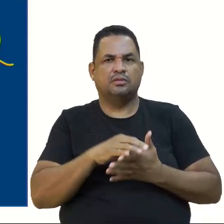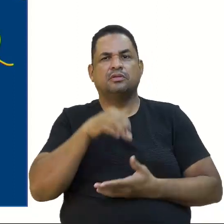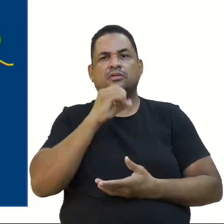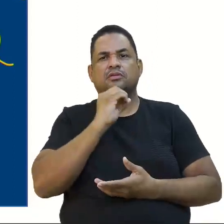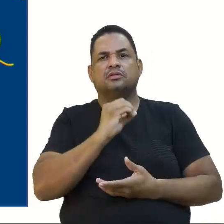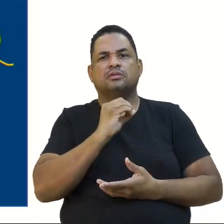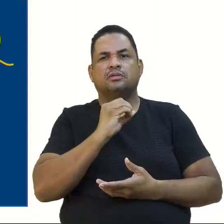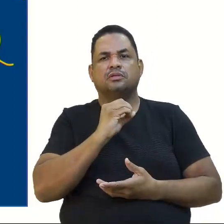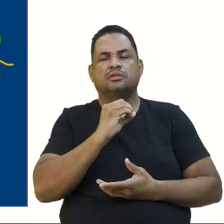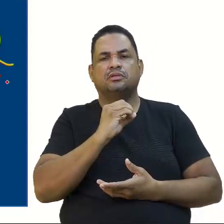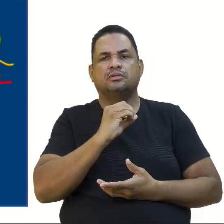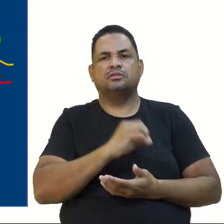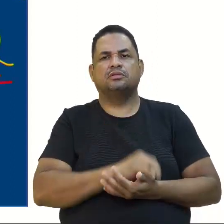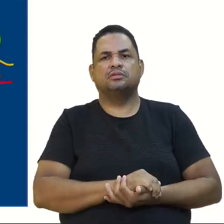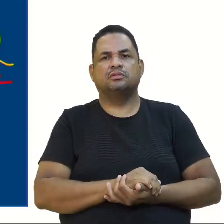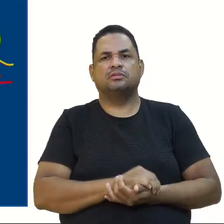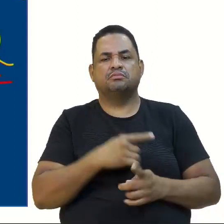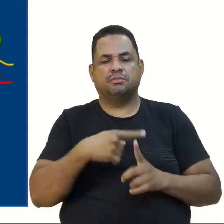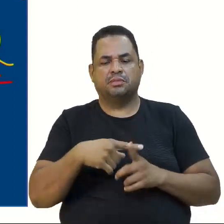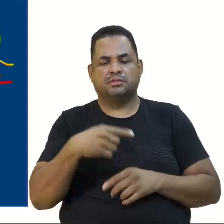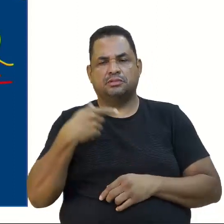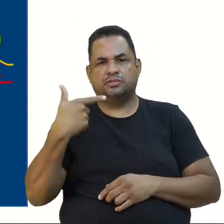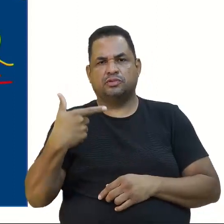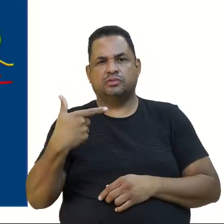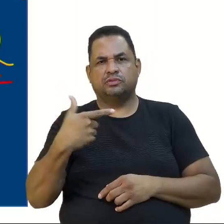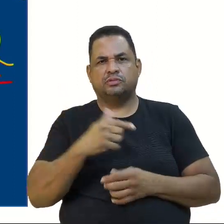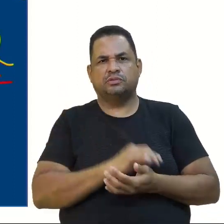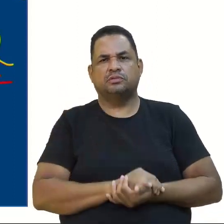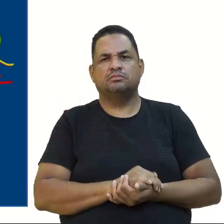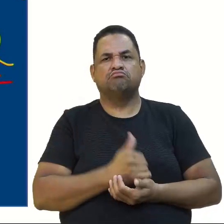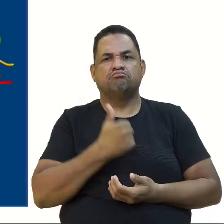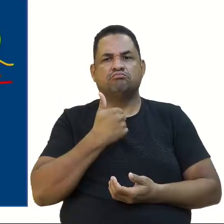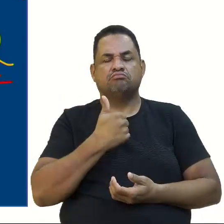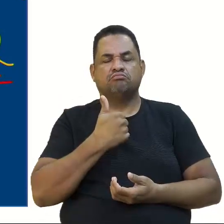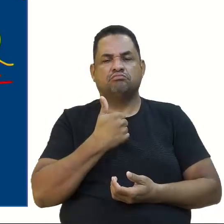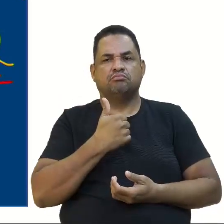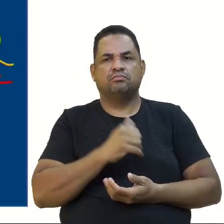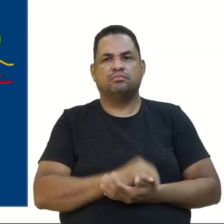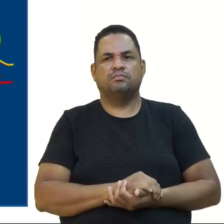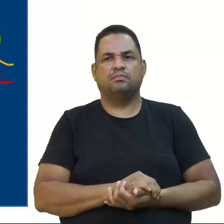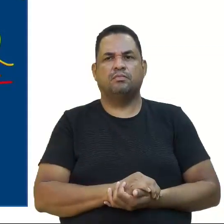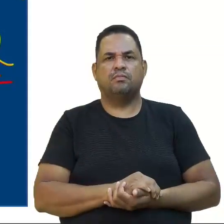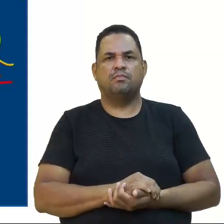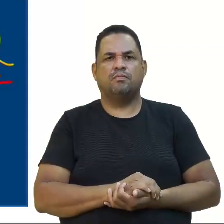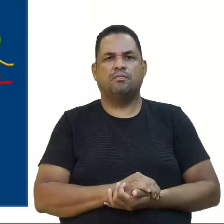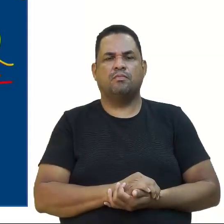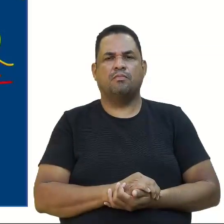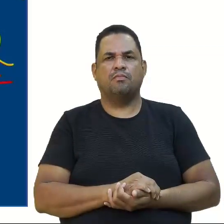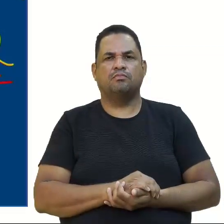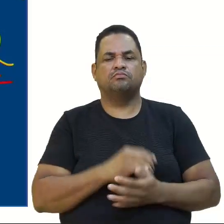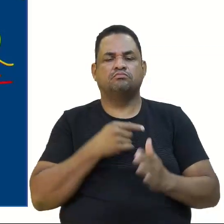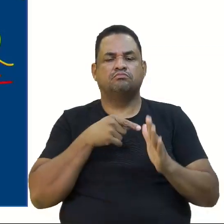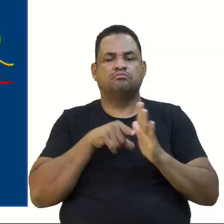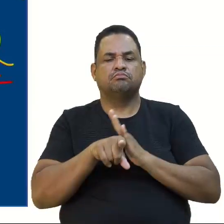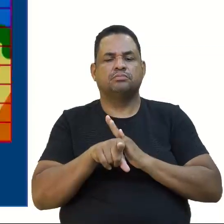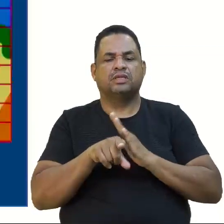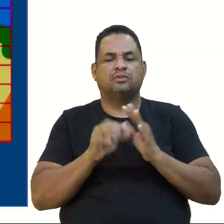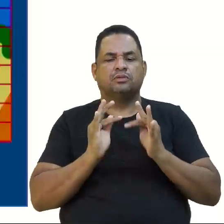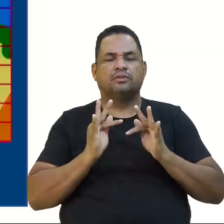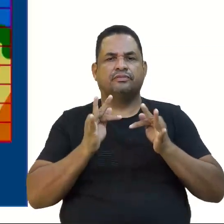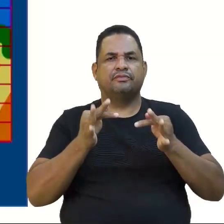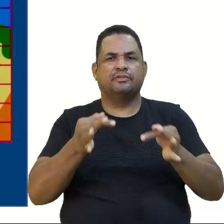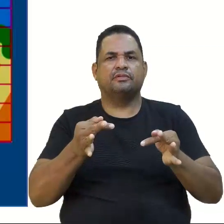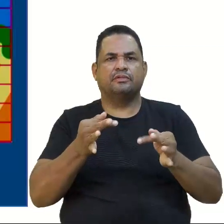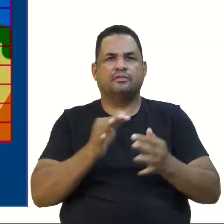ficou 2, só sobrou 2. Beleza? Beleza. Última perguntinha do quiz da aula de hoje, pergunta